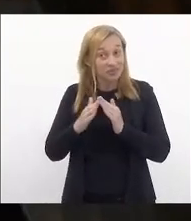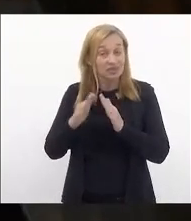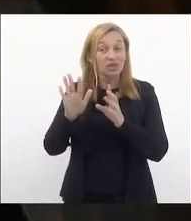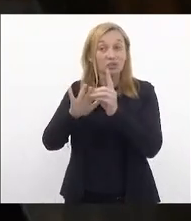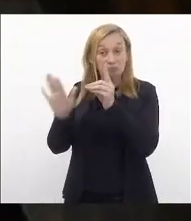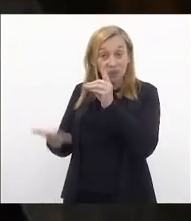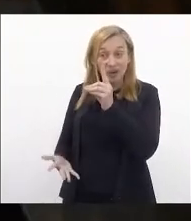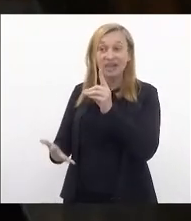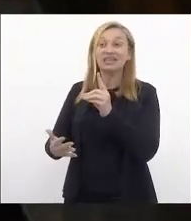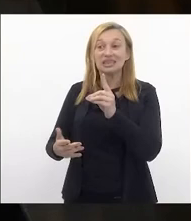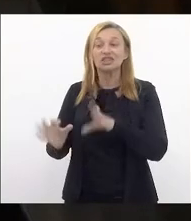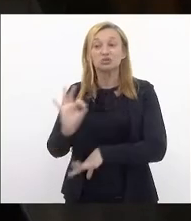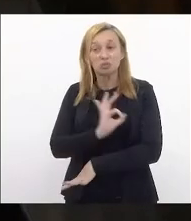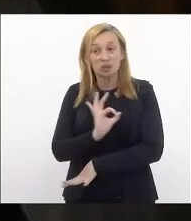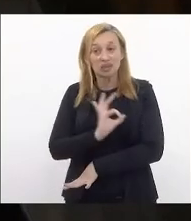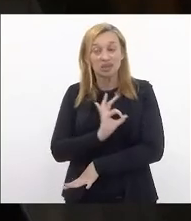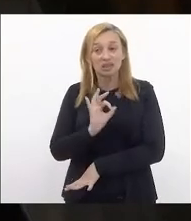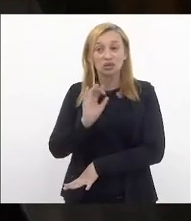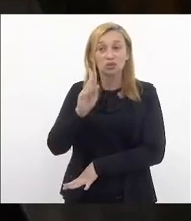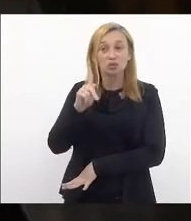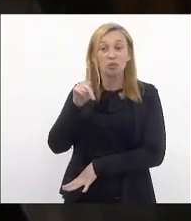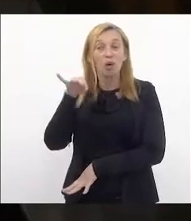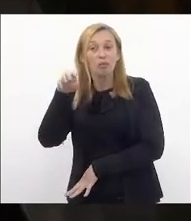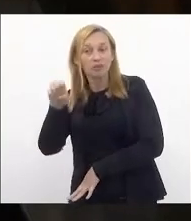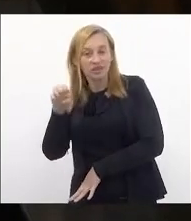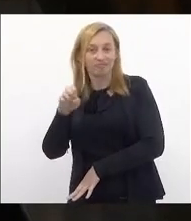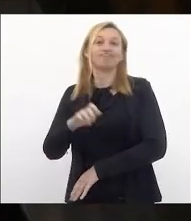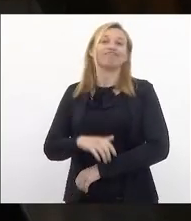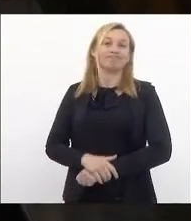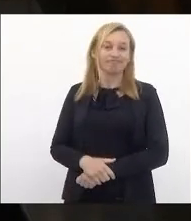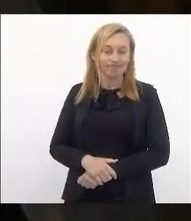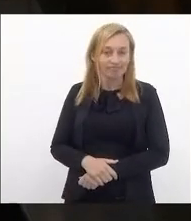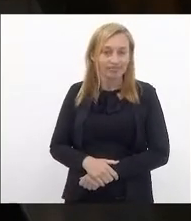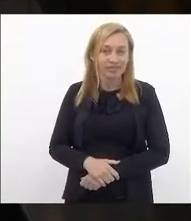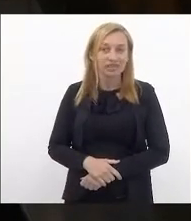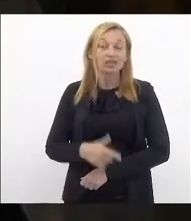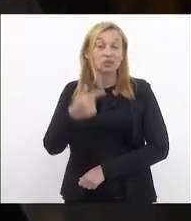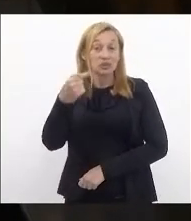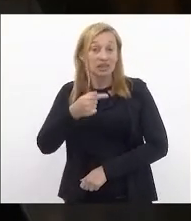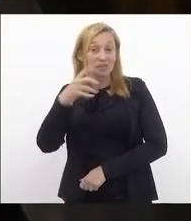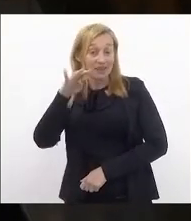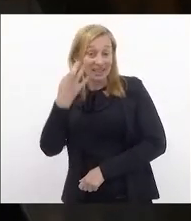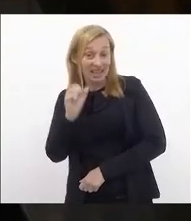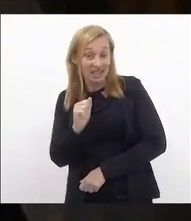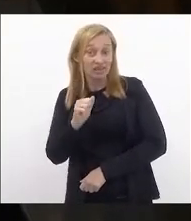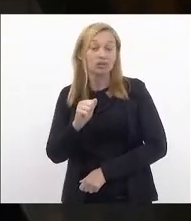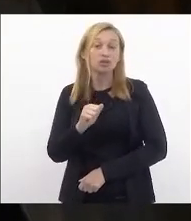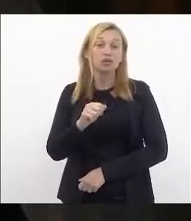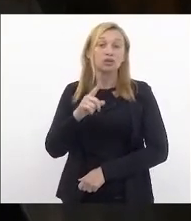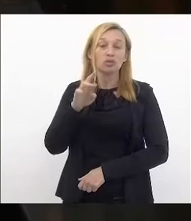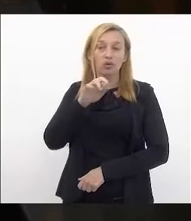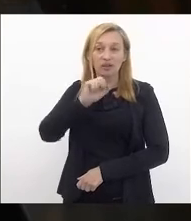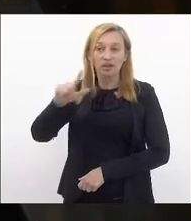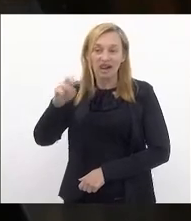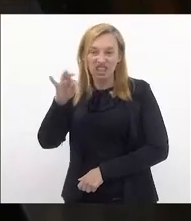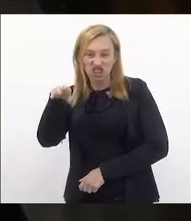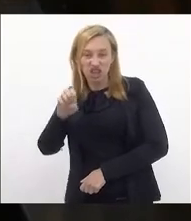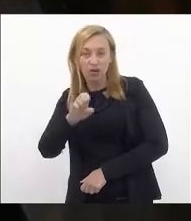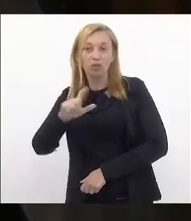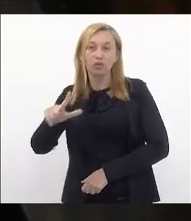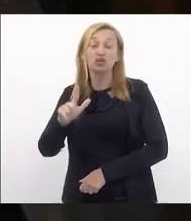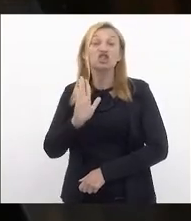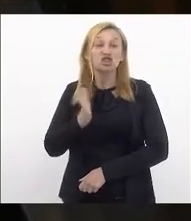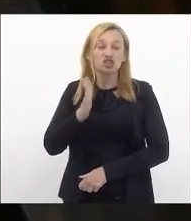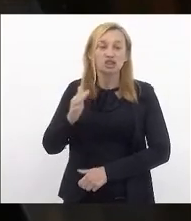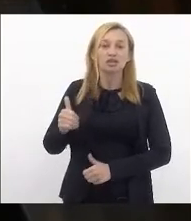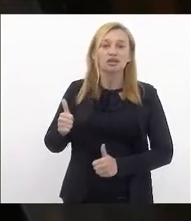honraria para os policiais do BOPE para os policiais do 7º Batalhão e para o coronel Aristeu que